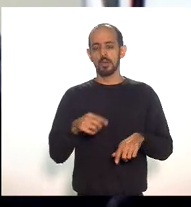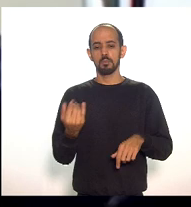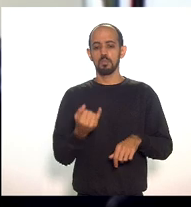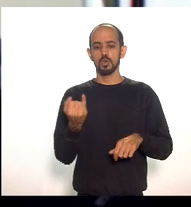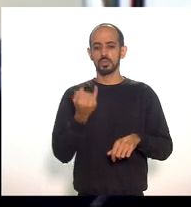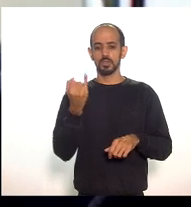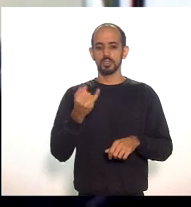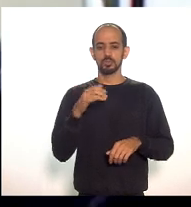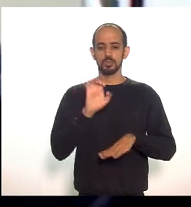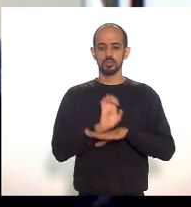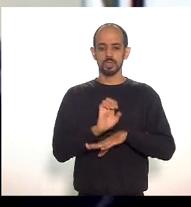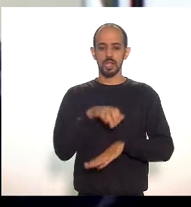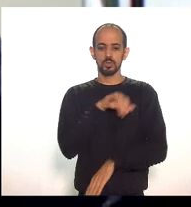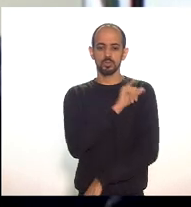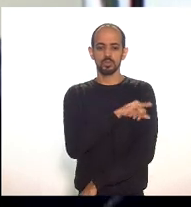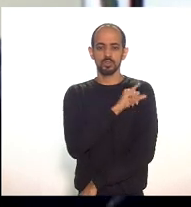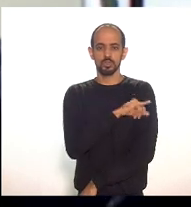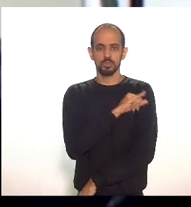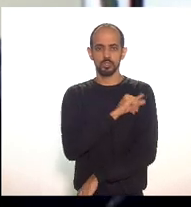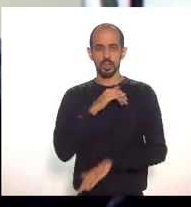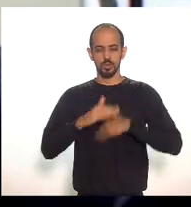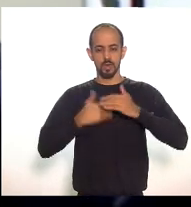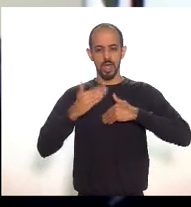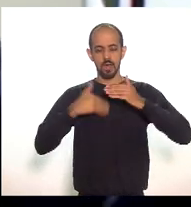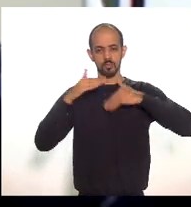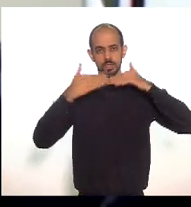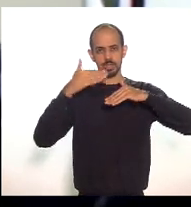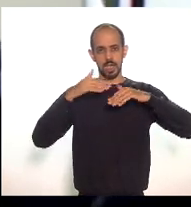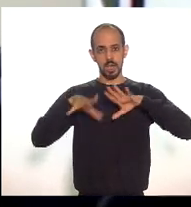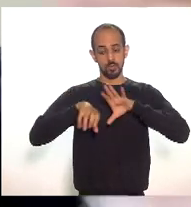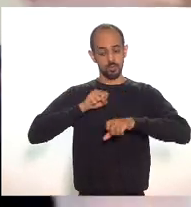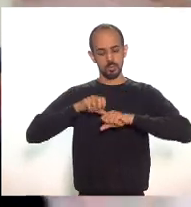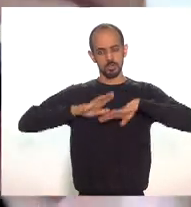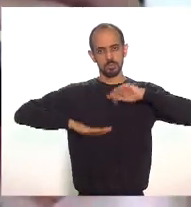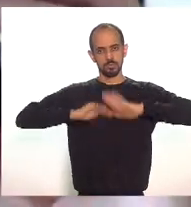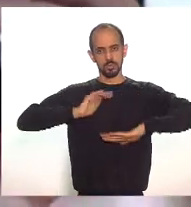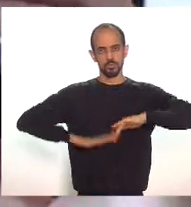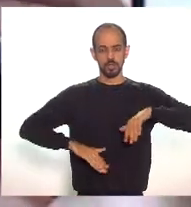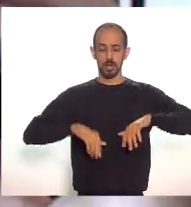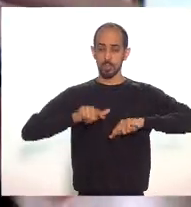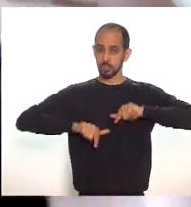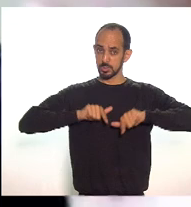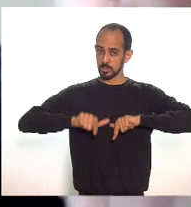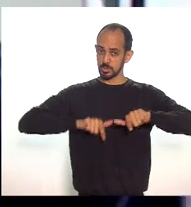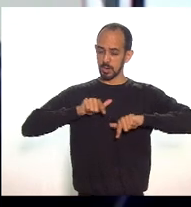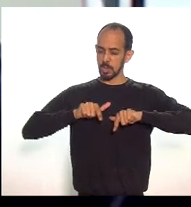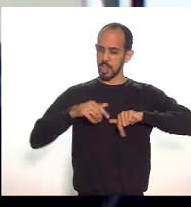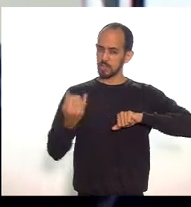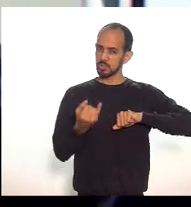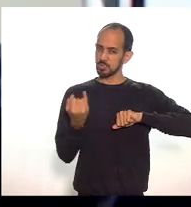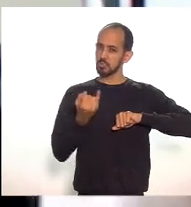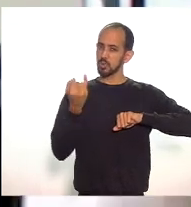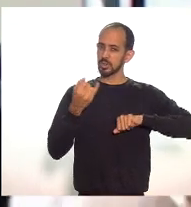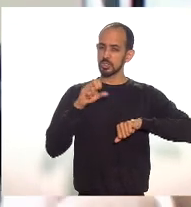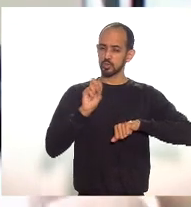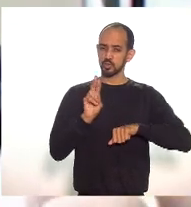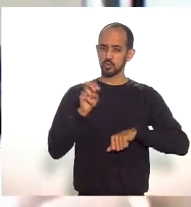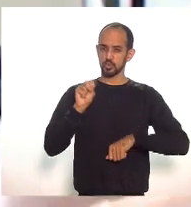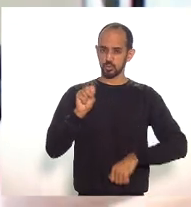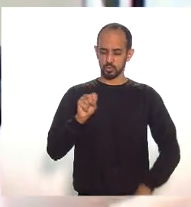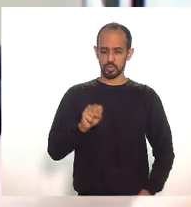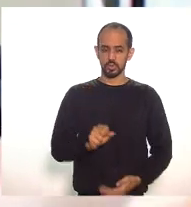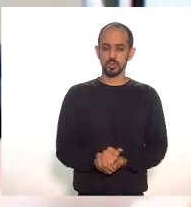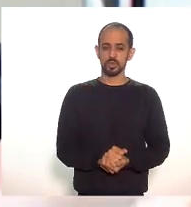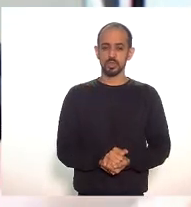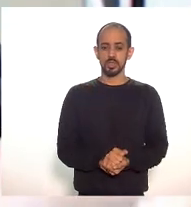estado do Rio de Janeiro avanços na formação profissional é desses trabalhadores estão impor e colchões e para atenção saúde